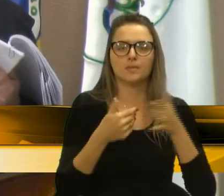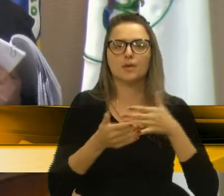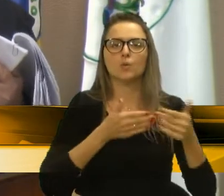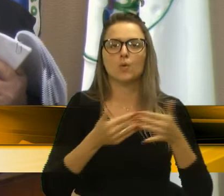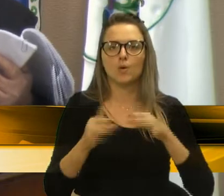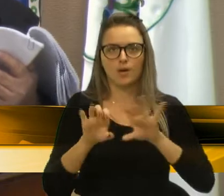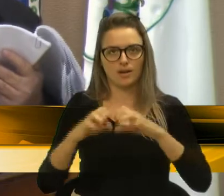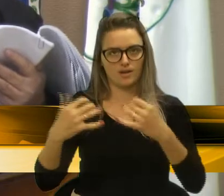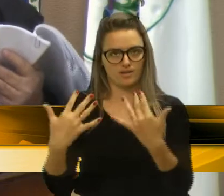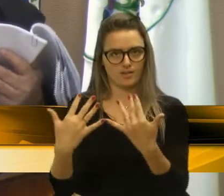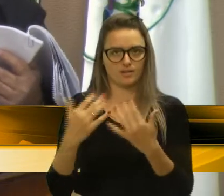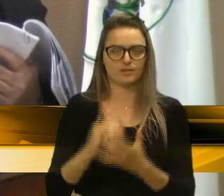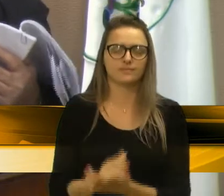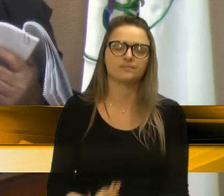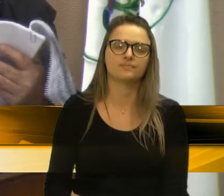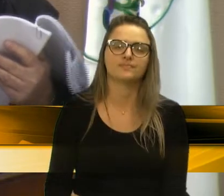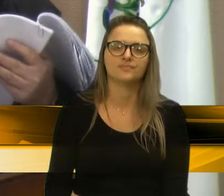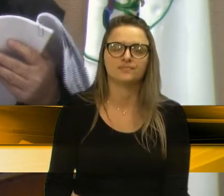manifestação.